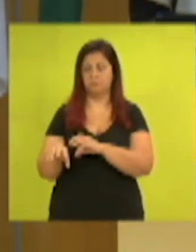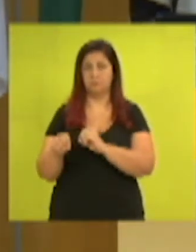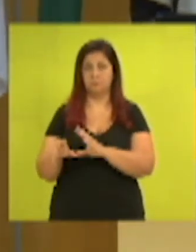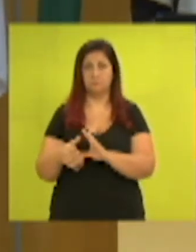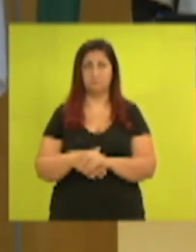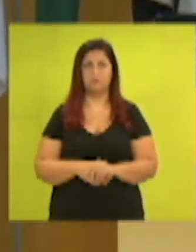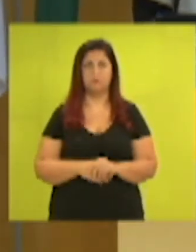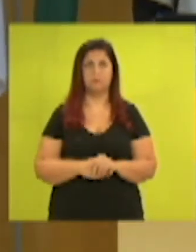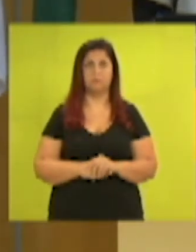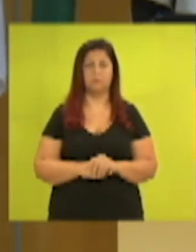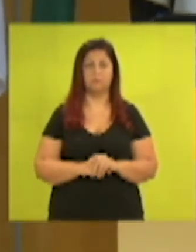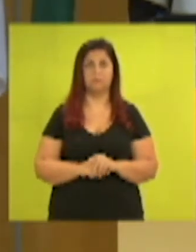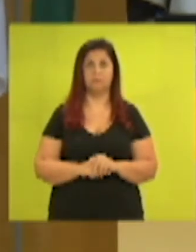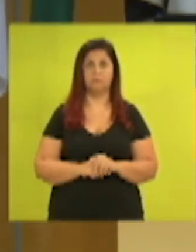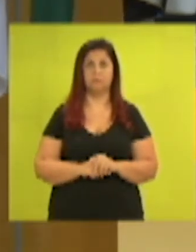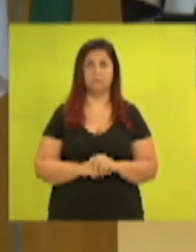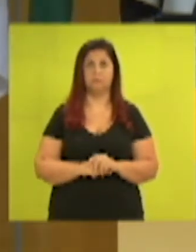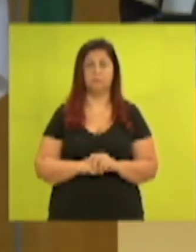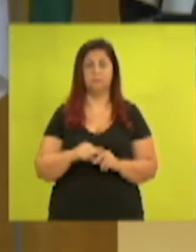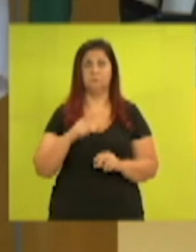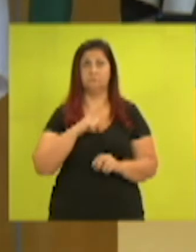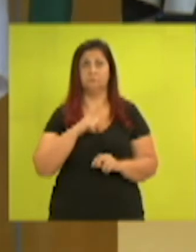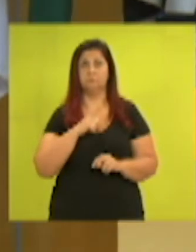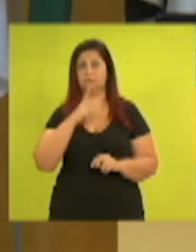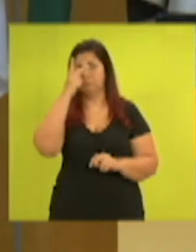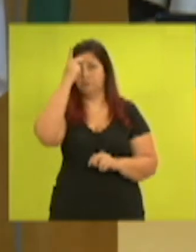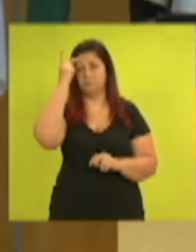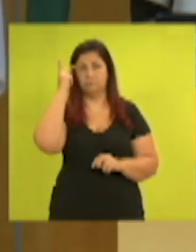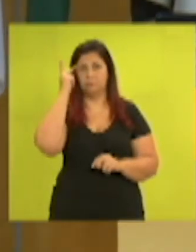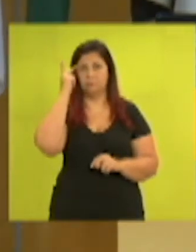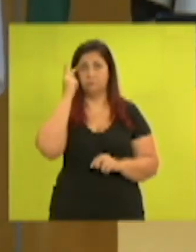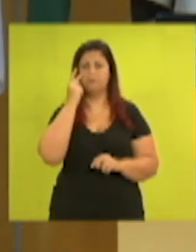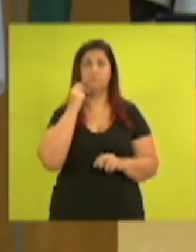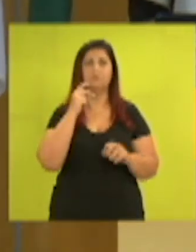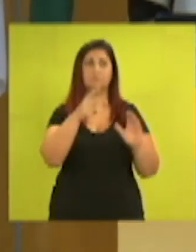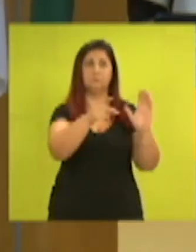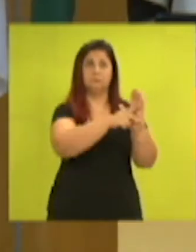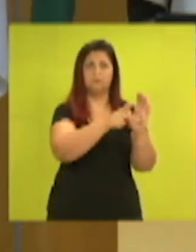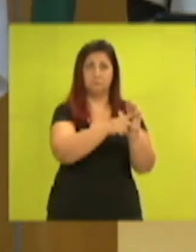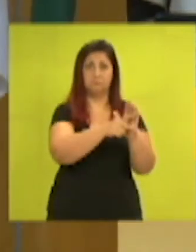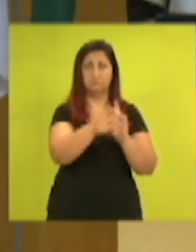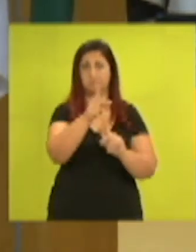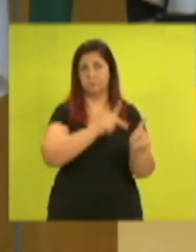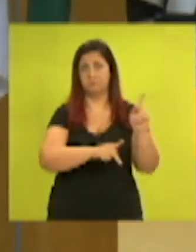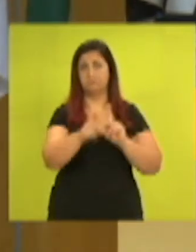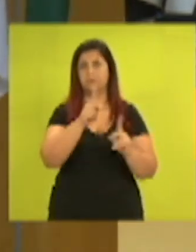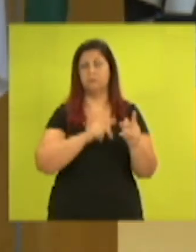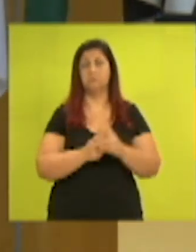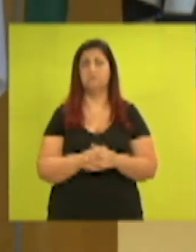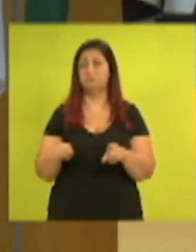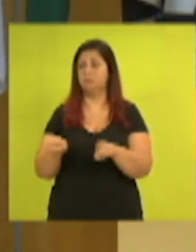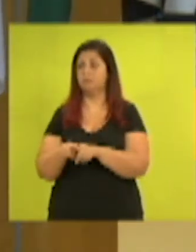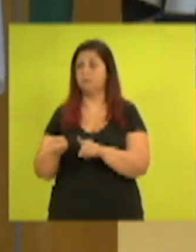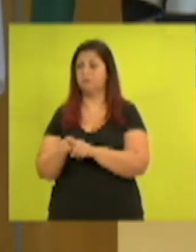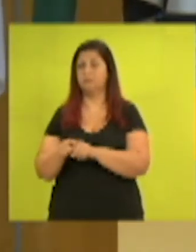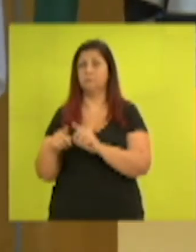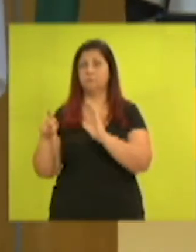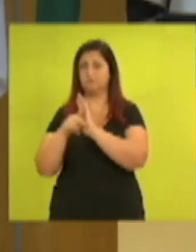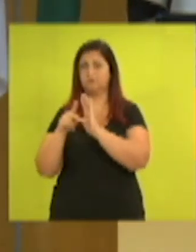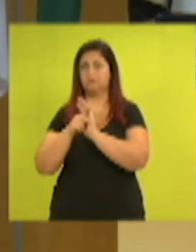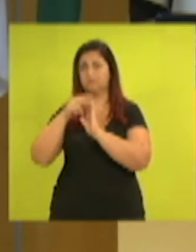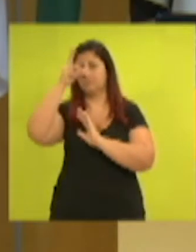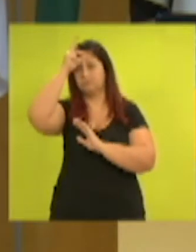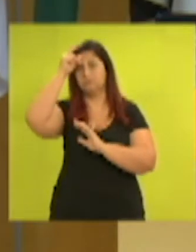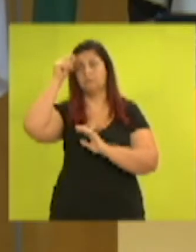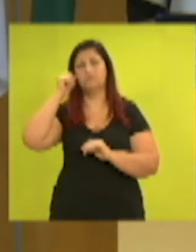no qual ele tem os membros da sociedade civil e do poder público. Eu acho que é muito importante, é